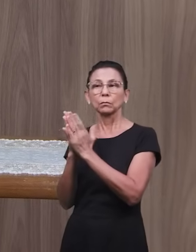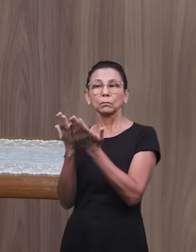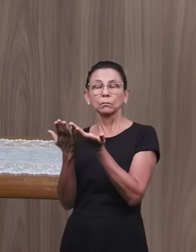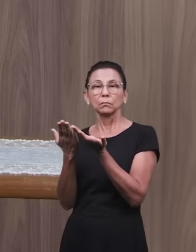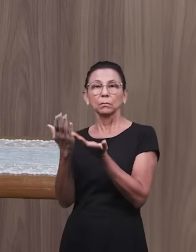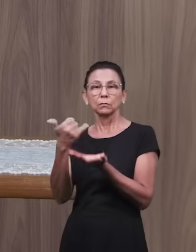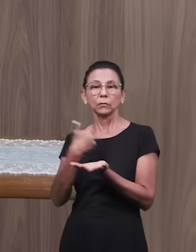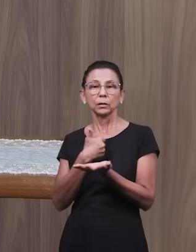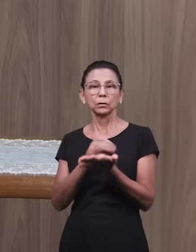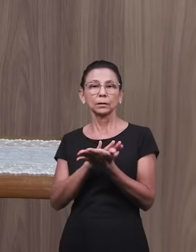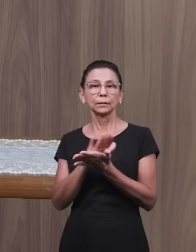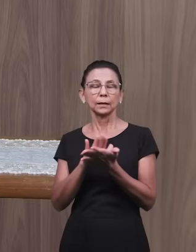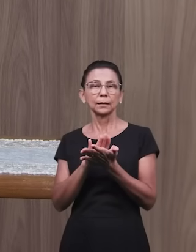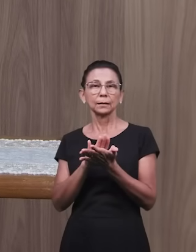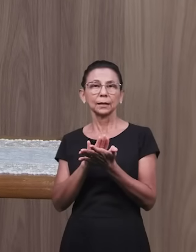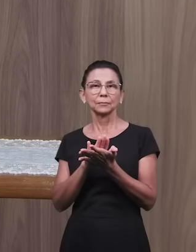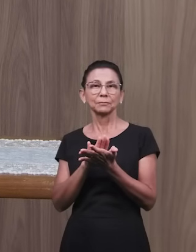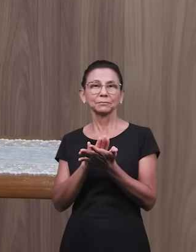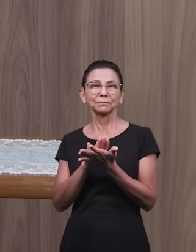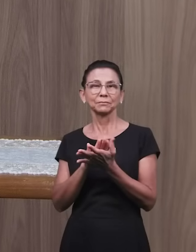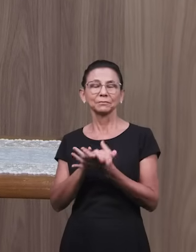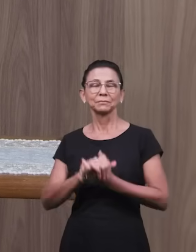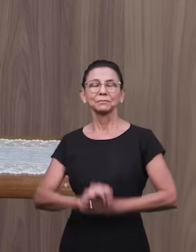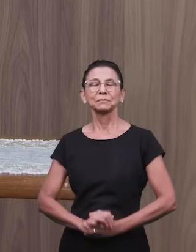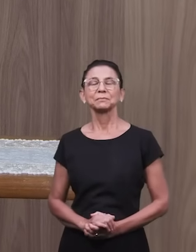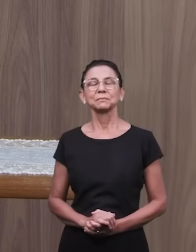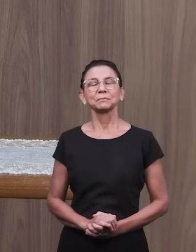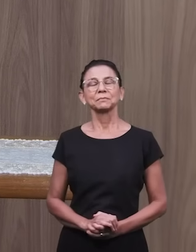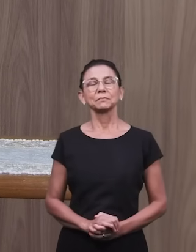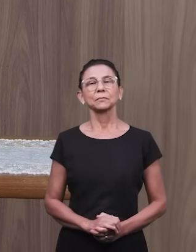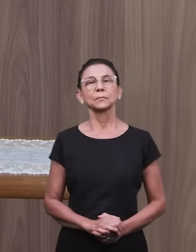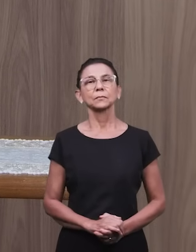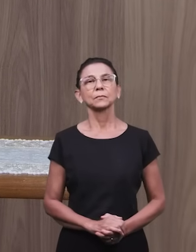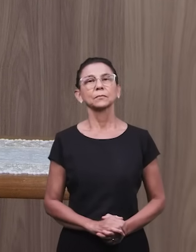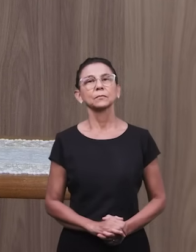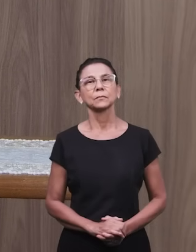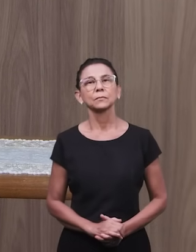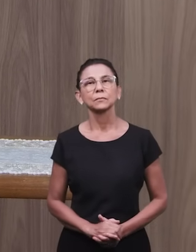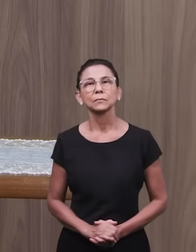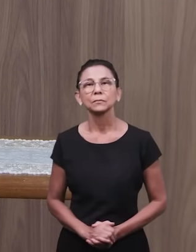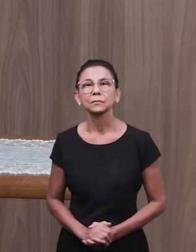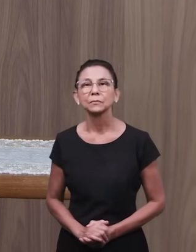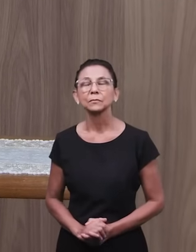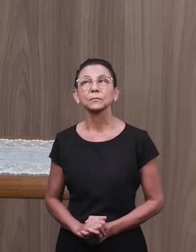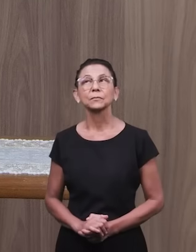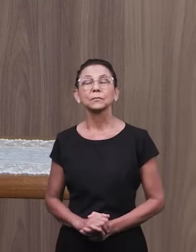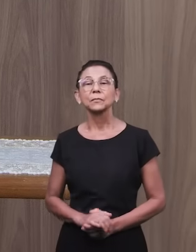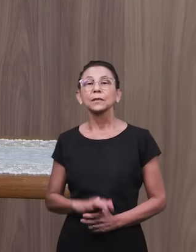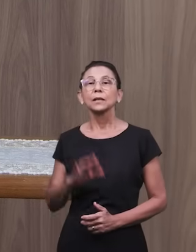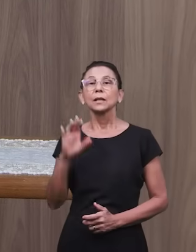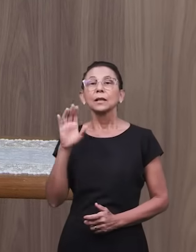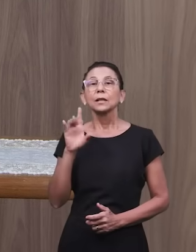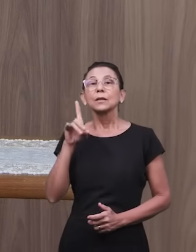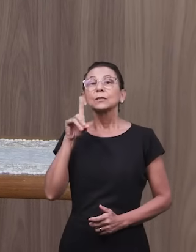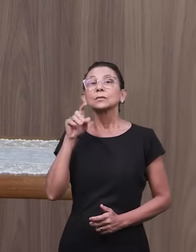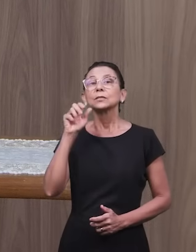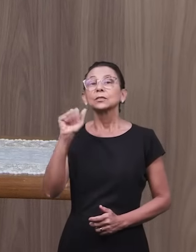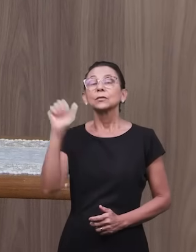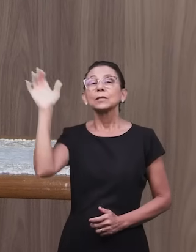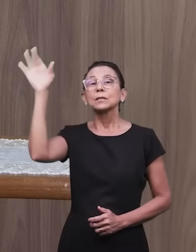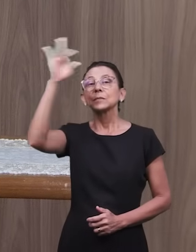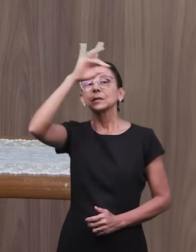Ele, o pastor. Mas o Espírito Santo falou no meu ouvido assim: eu estou te curando